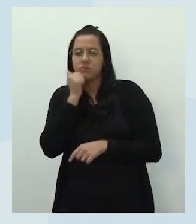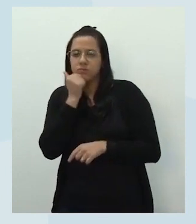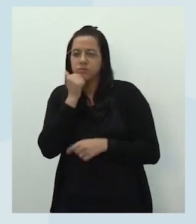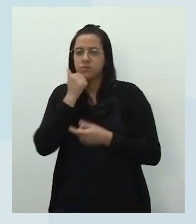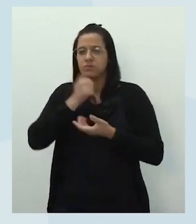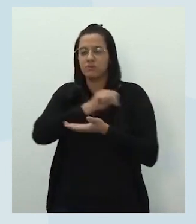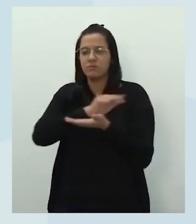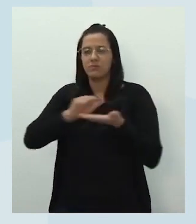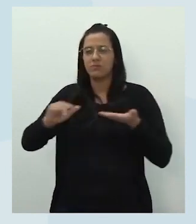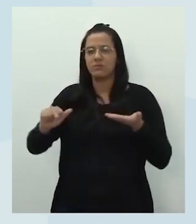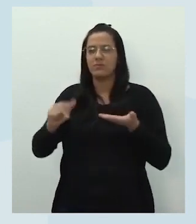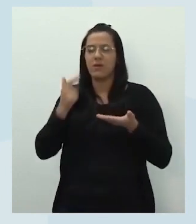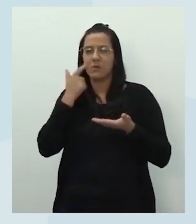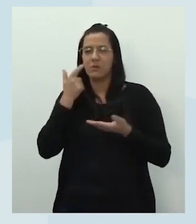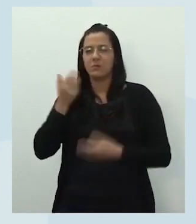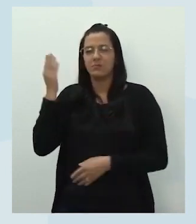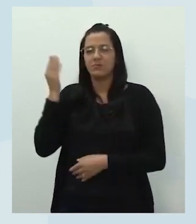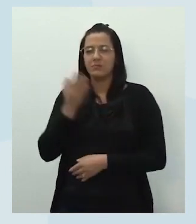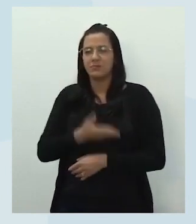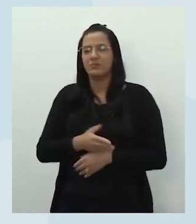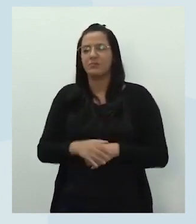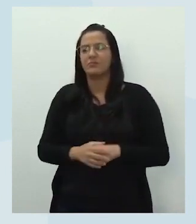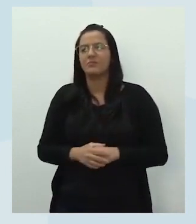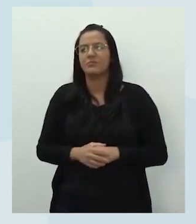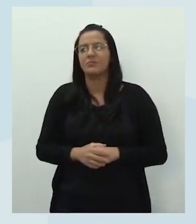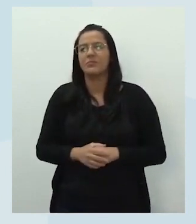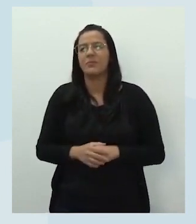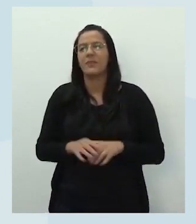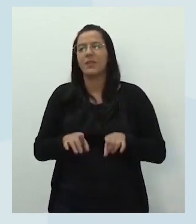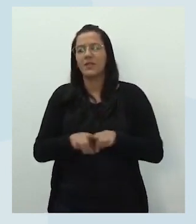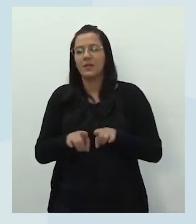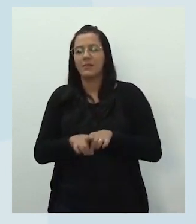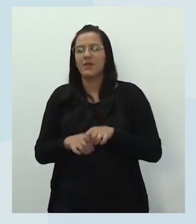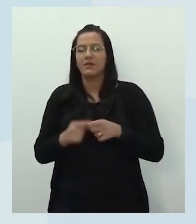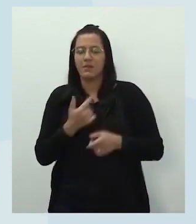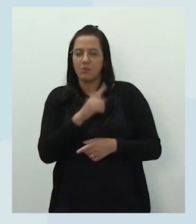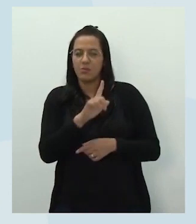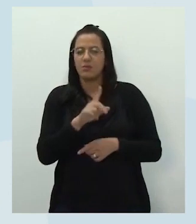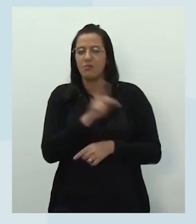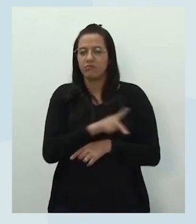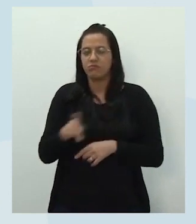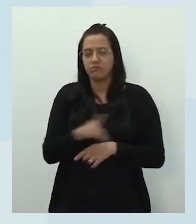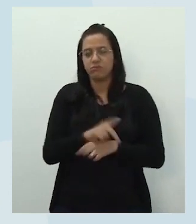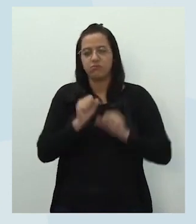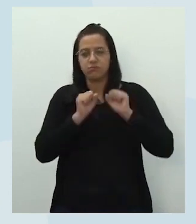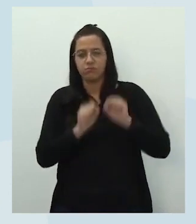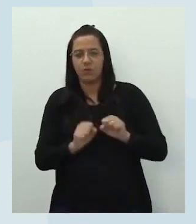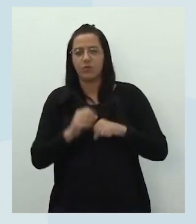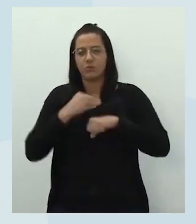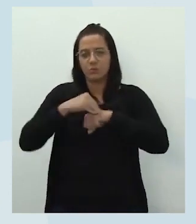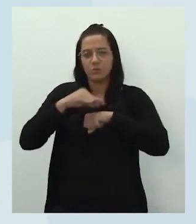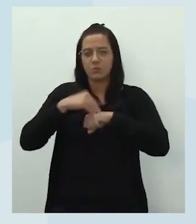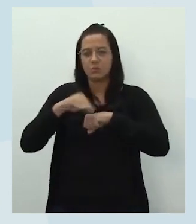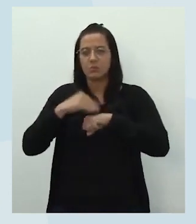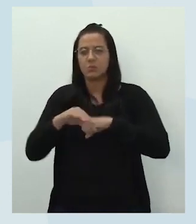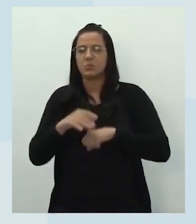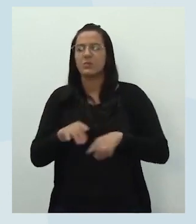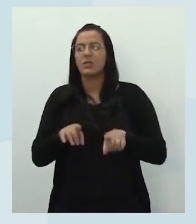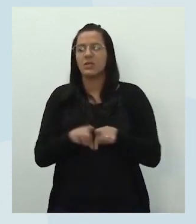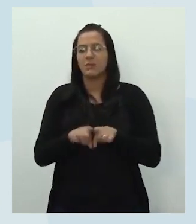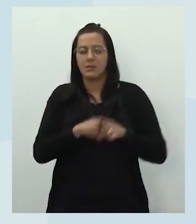professora Roberta poderia dizer ou comentar, se ela quiser, algumas coisas. Do ponto de vista matemático, tem a organização